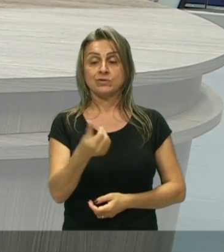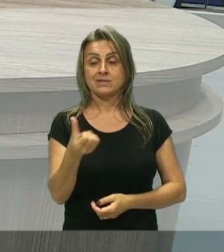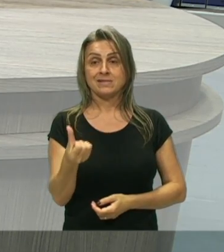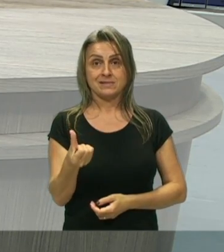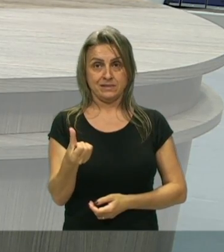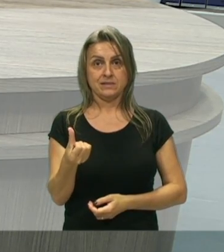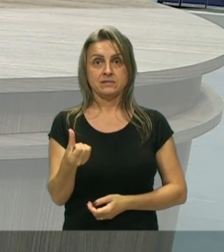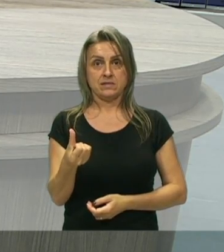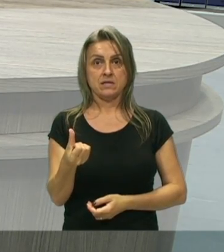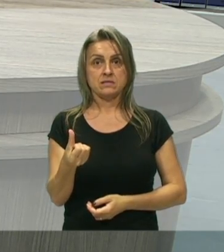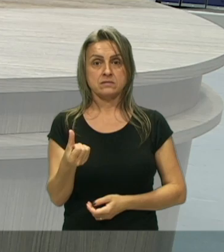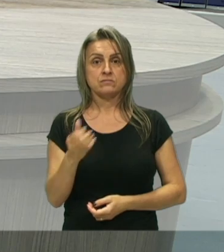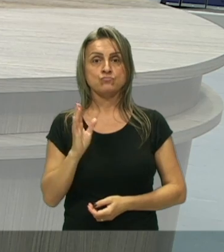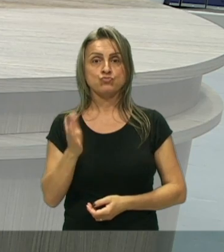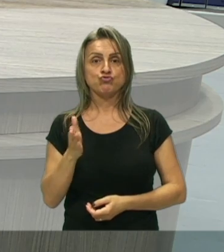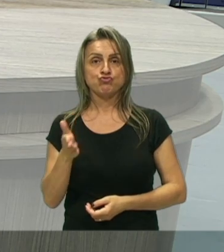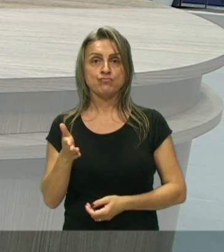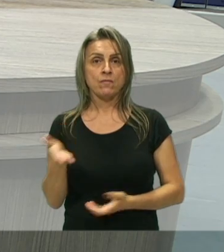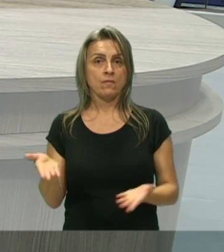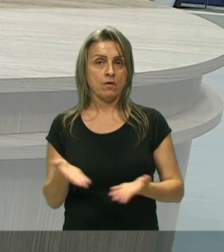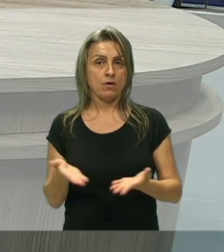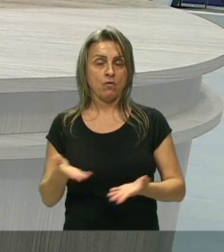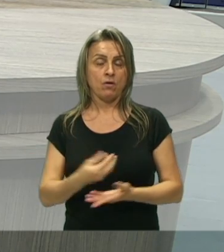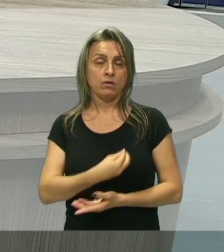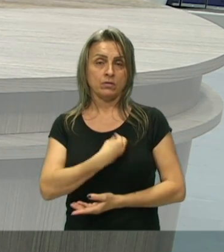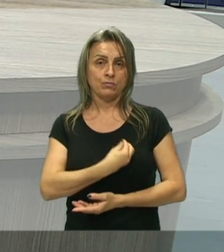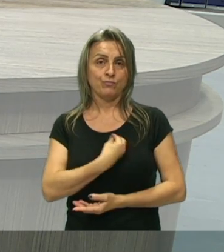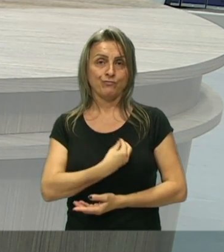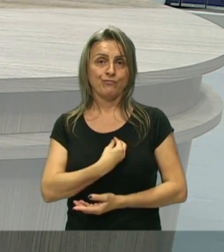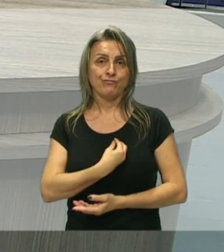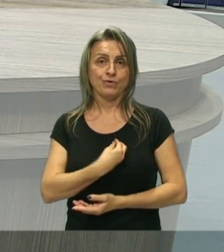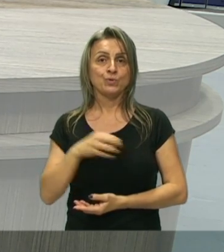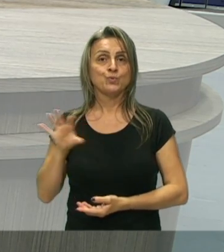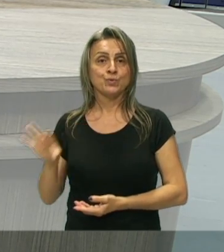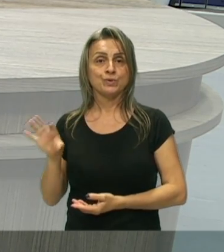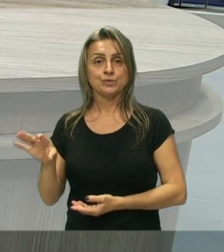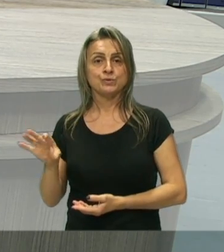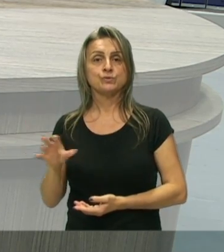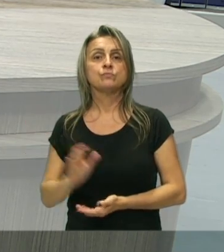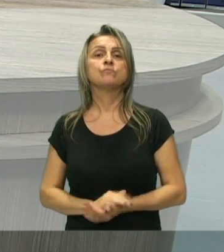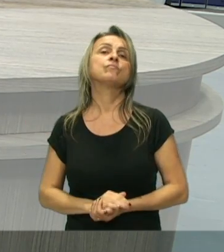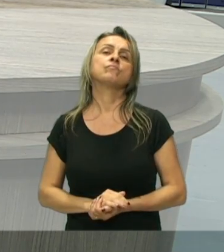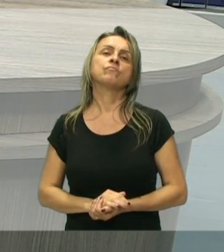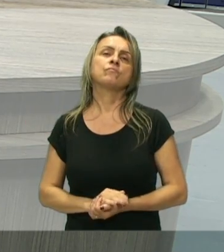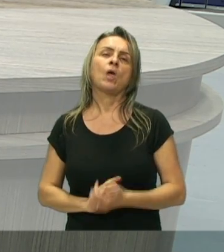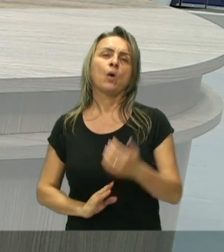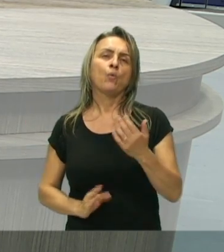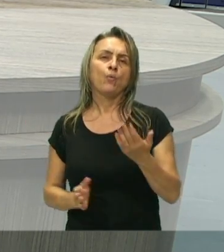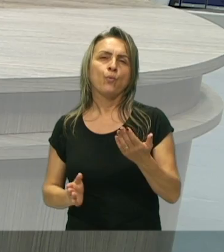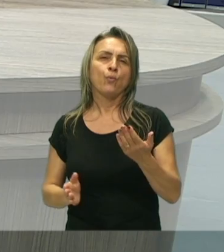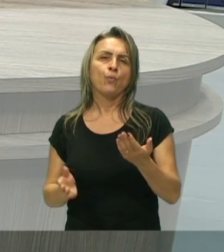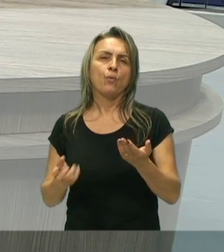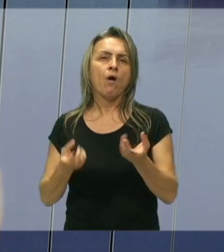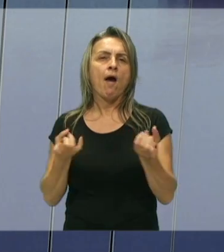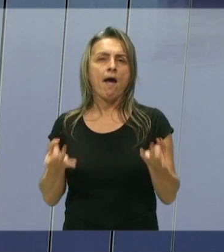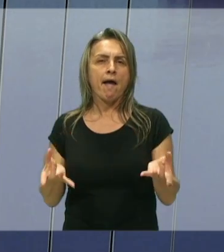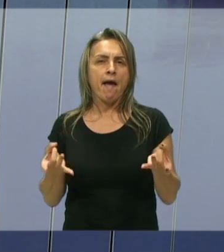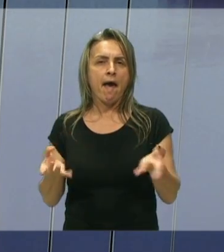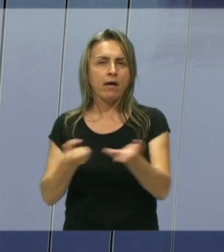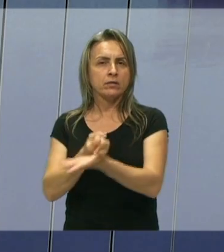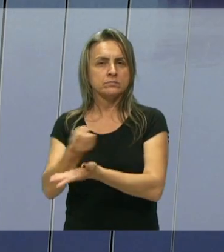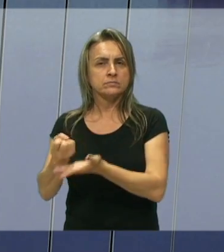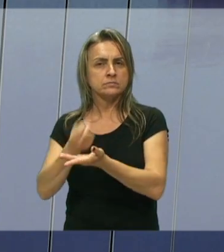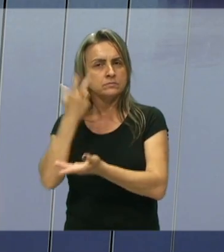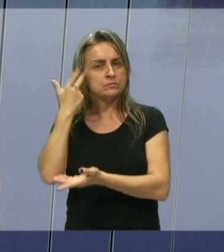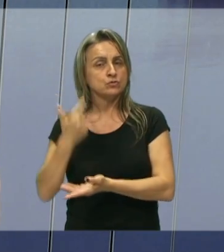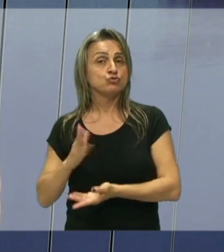2016. Nós estamos vivendo sobre essa égide, por isso que se fala tanto... É o teto de gastos, né? Teto de gastos, teto esse que já foi por espaço, porque